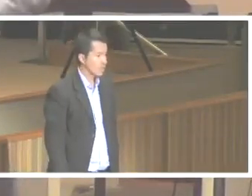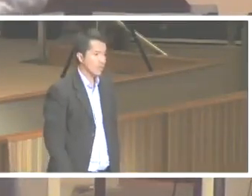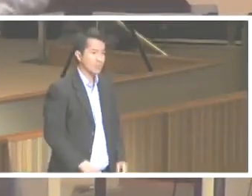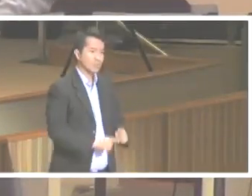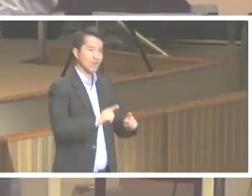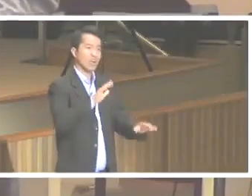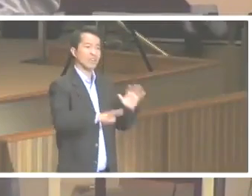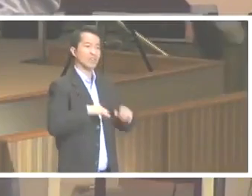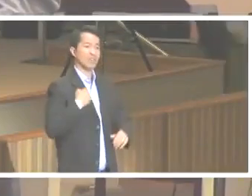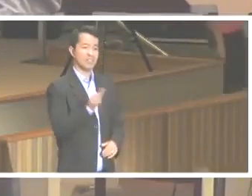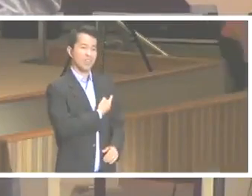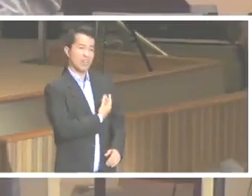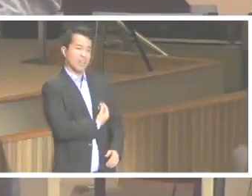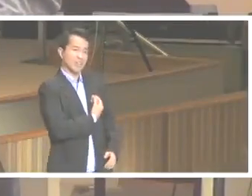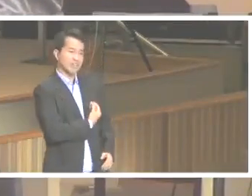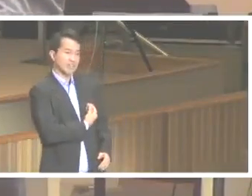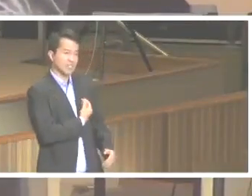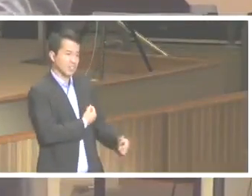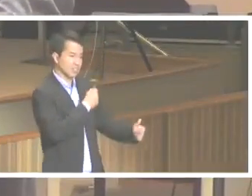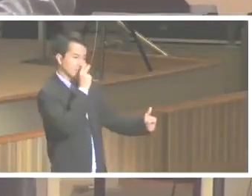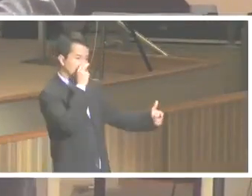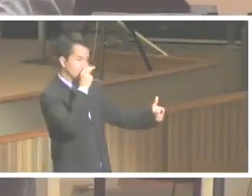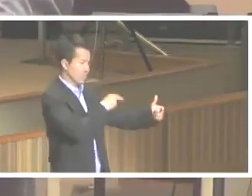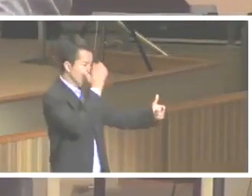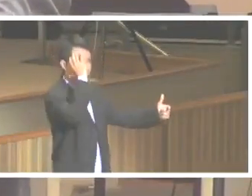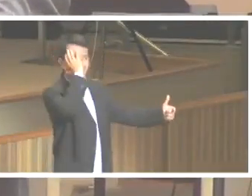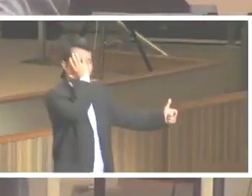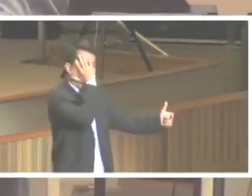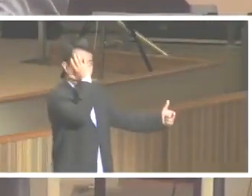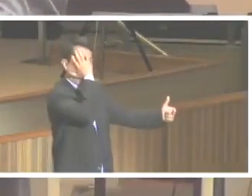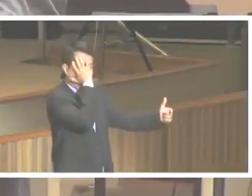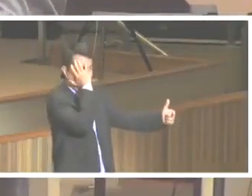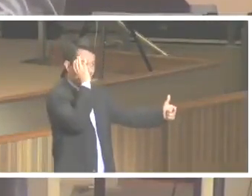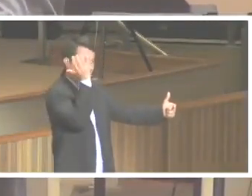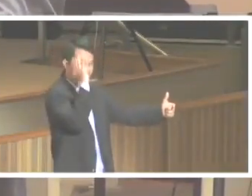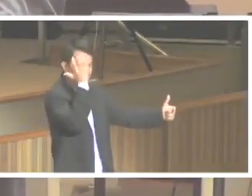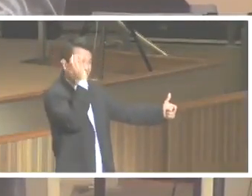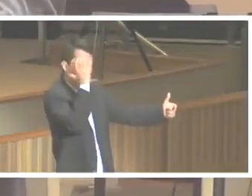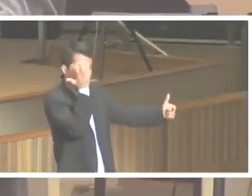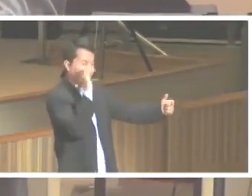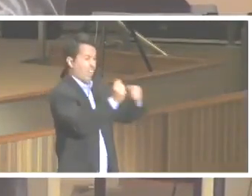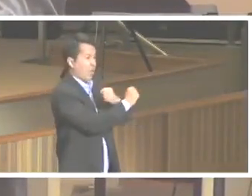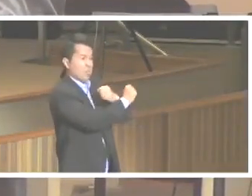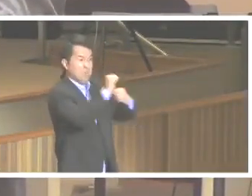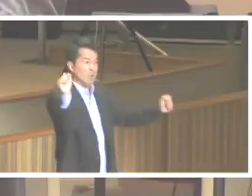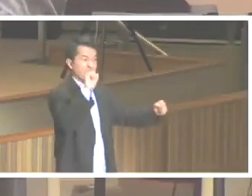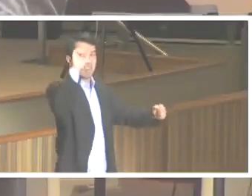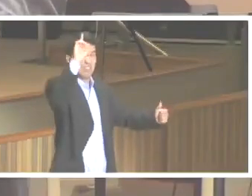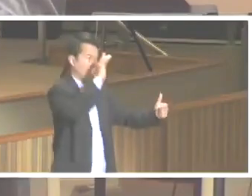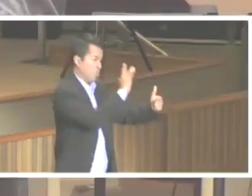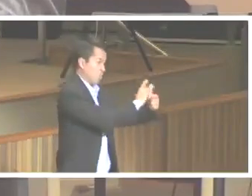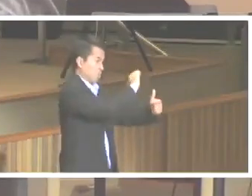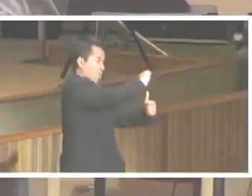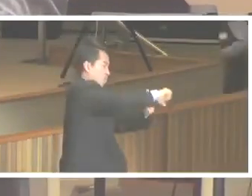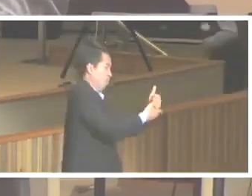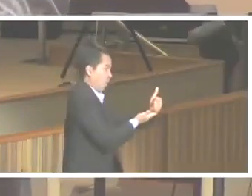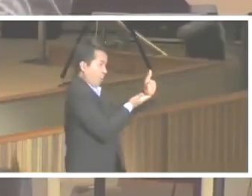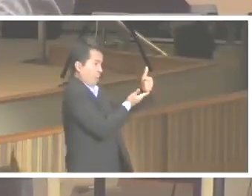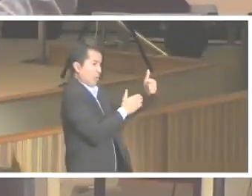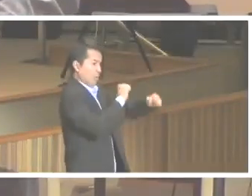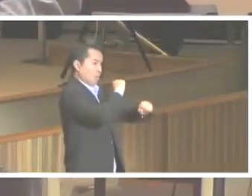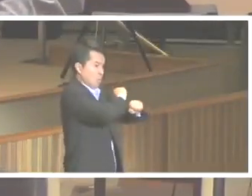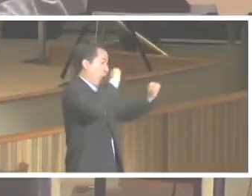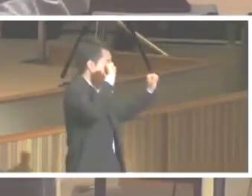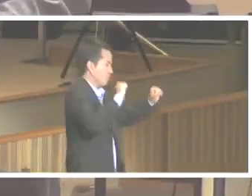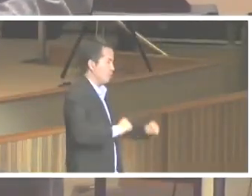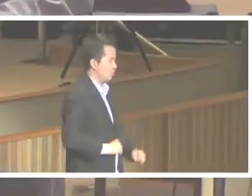e se imagina que não é possível alguma coisa acontecer é